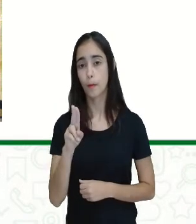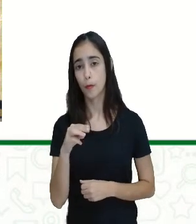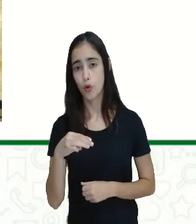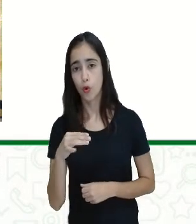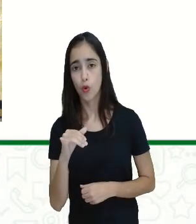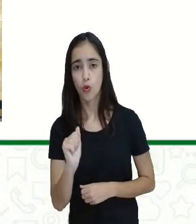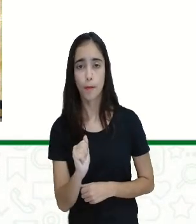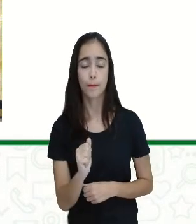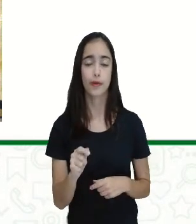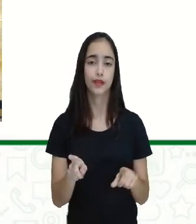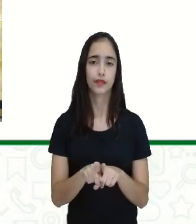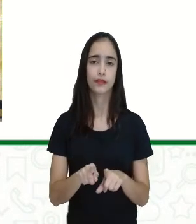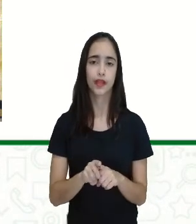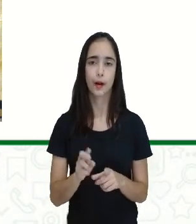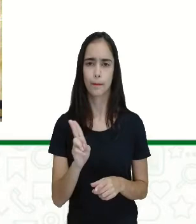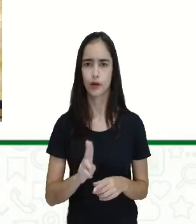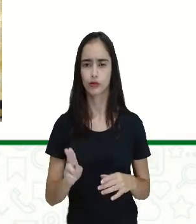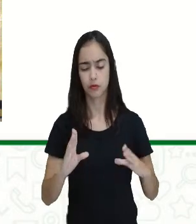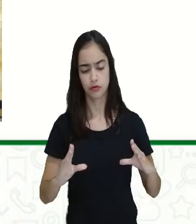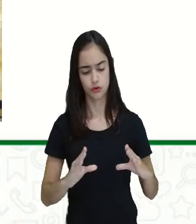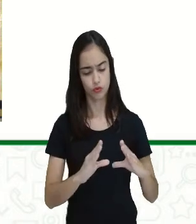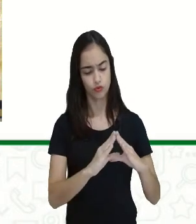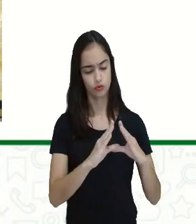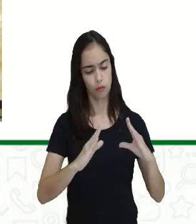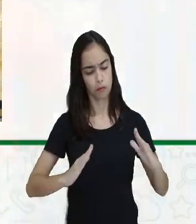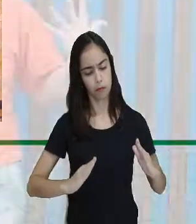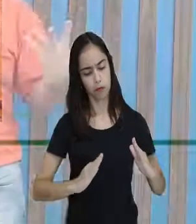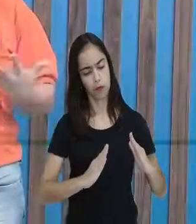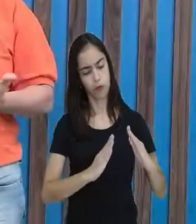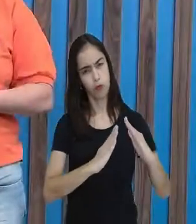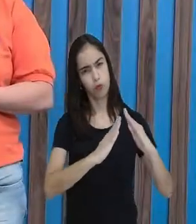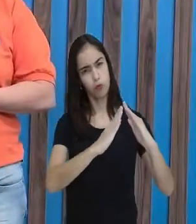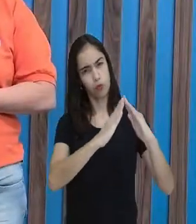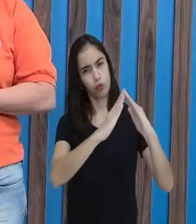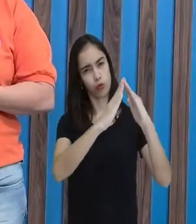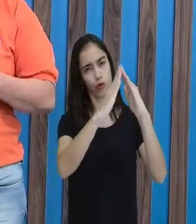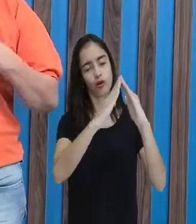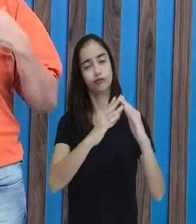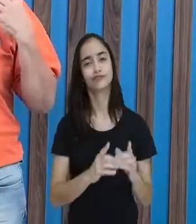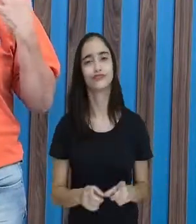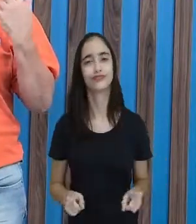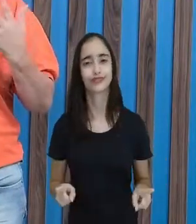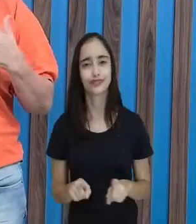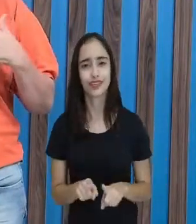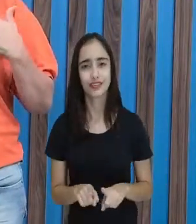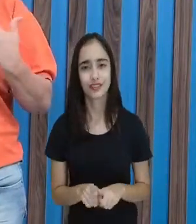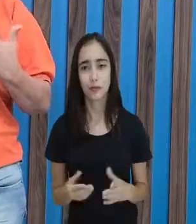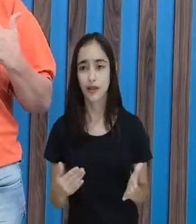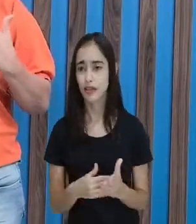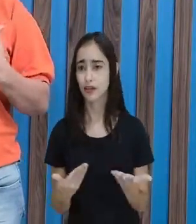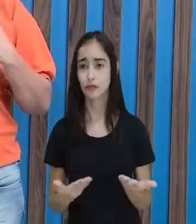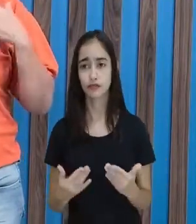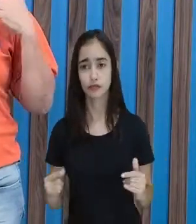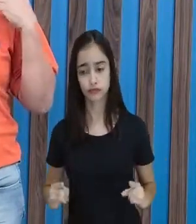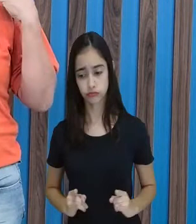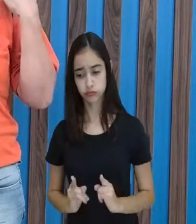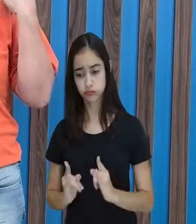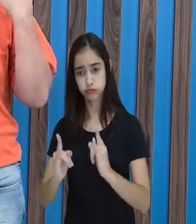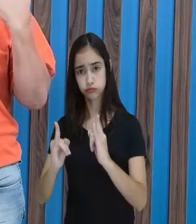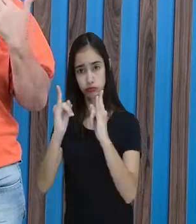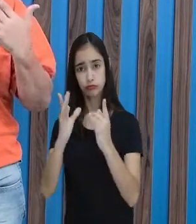pirâmides, né? E também nos edifícios, porque o desenho, a pintura, ele